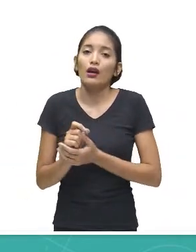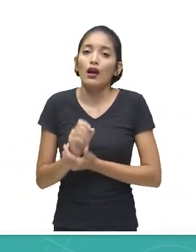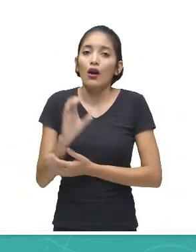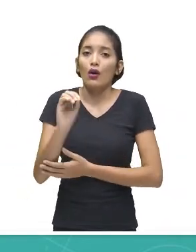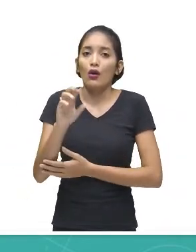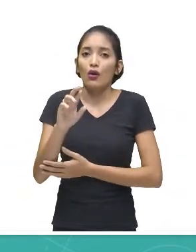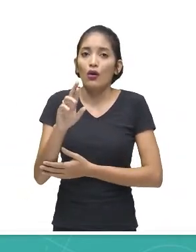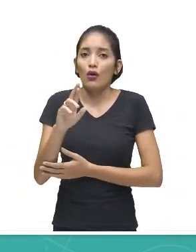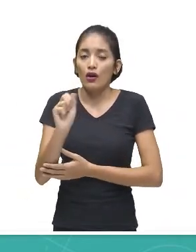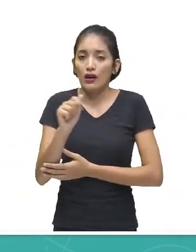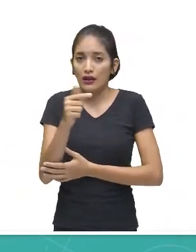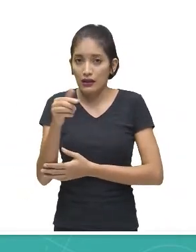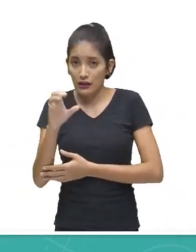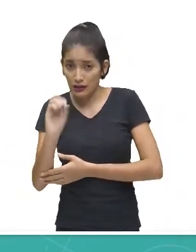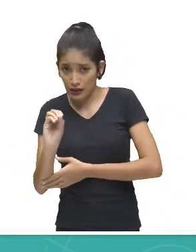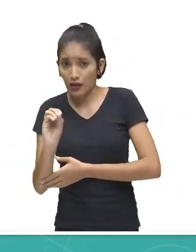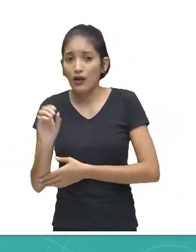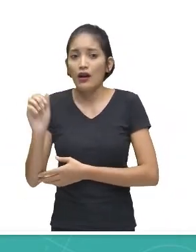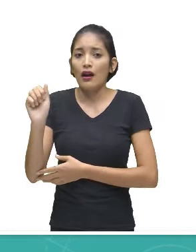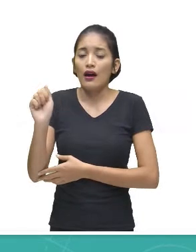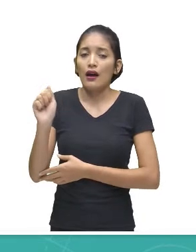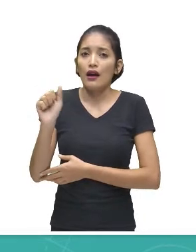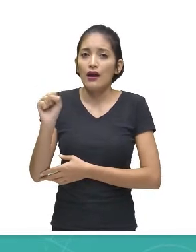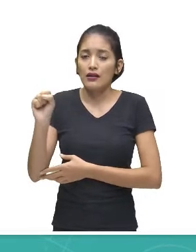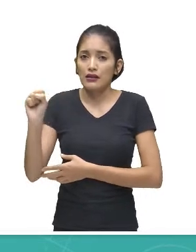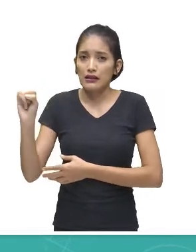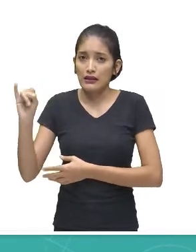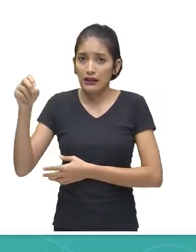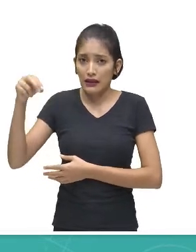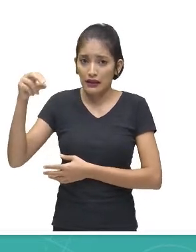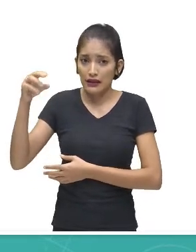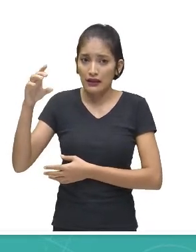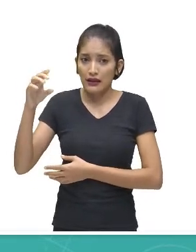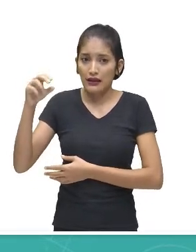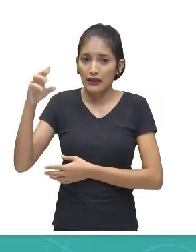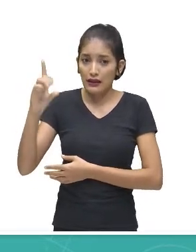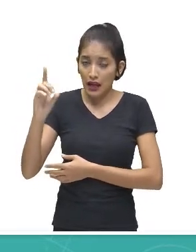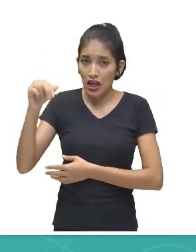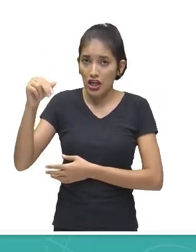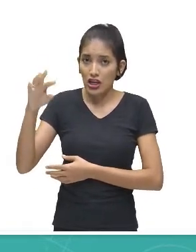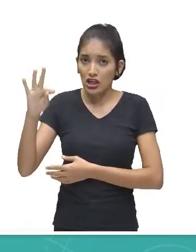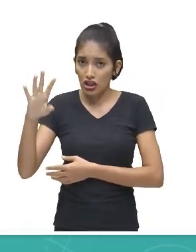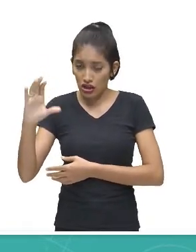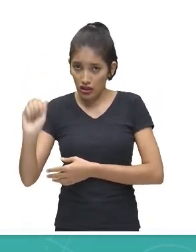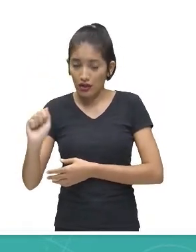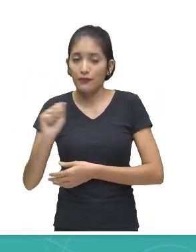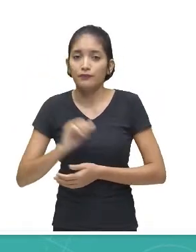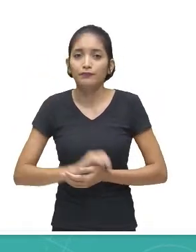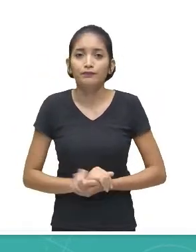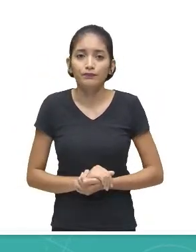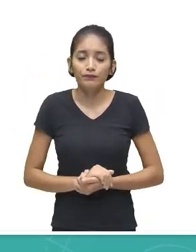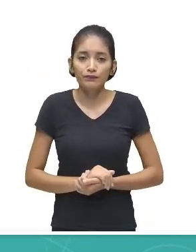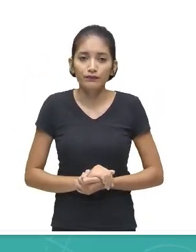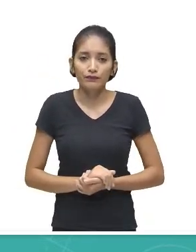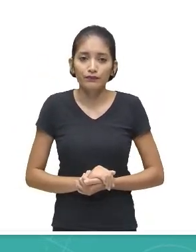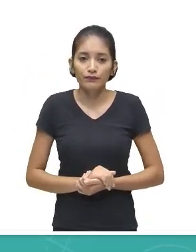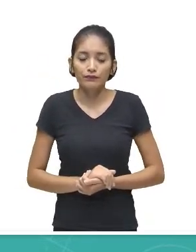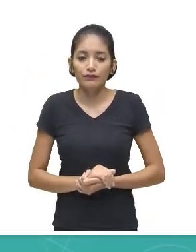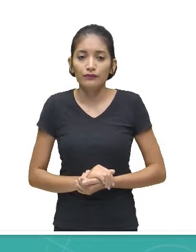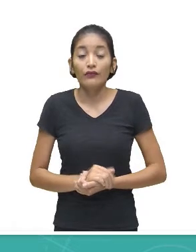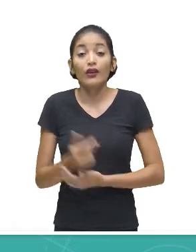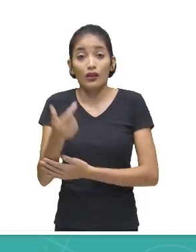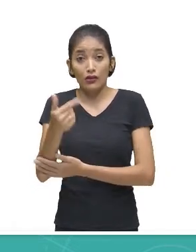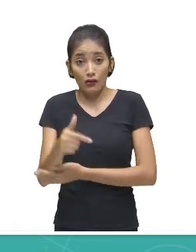oração assindética, então a vírgula serve para separar as duas orações, ok? E aí nós temos, mais uma vez,